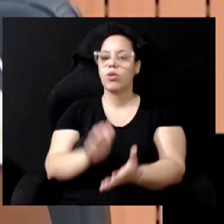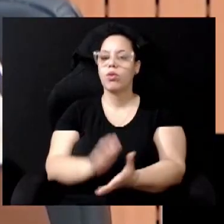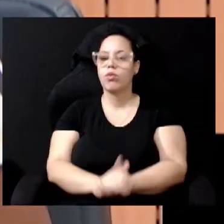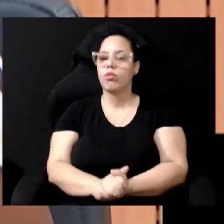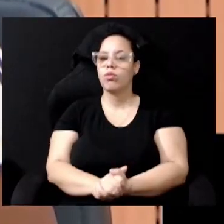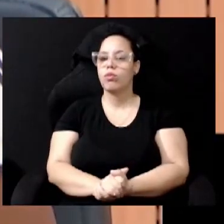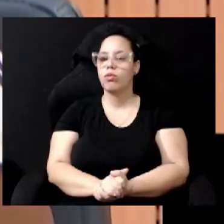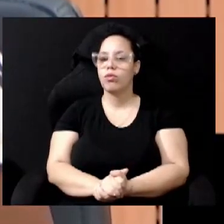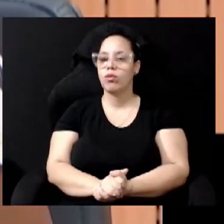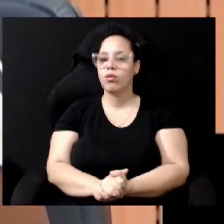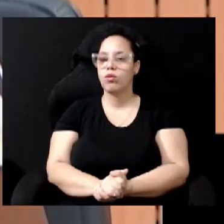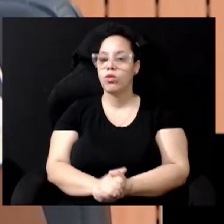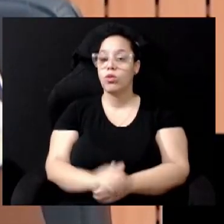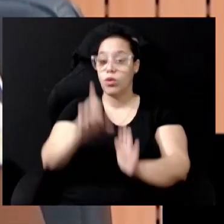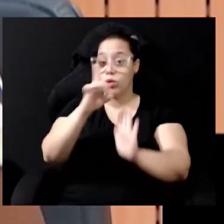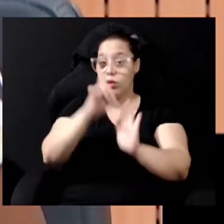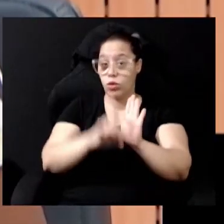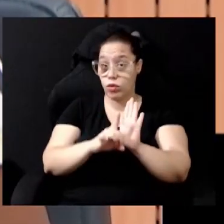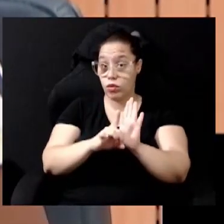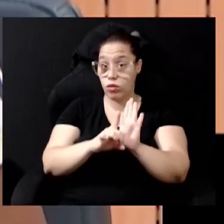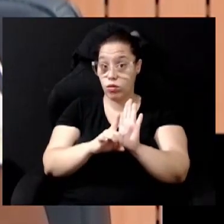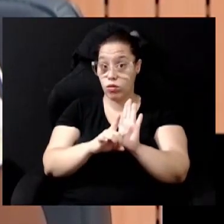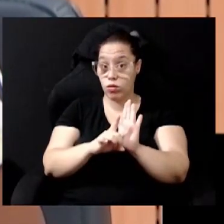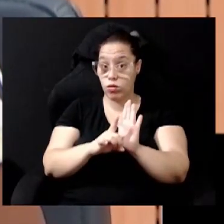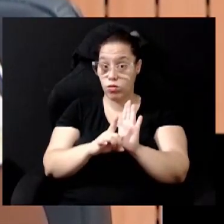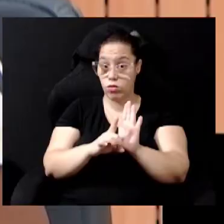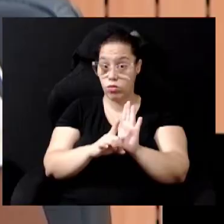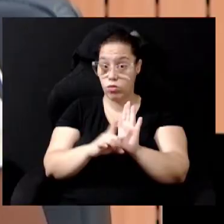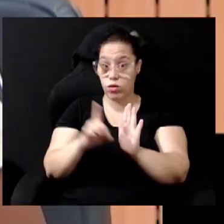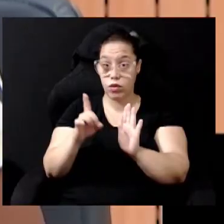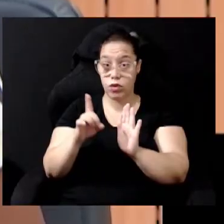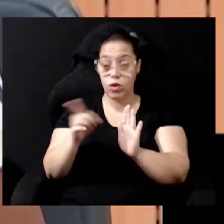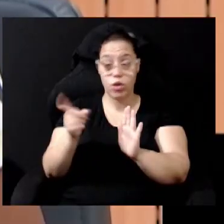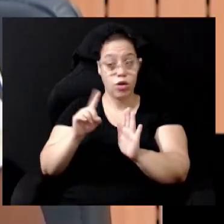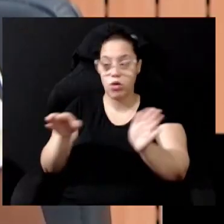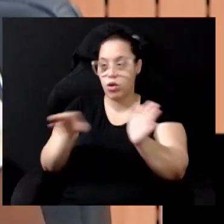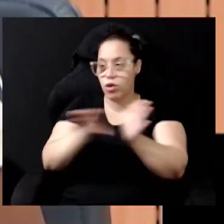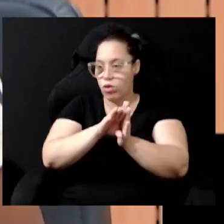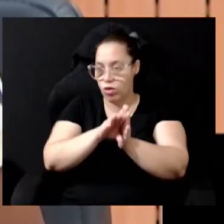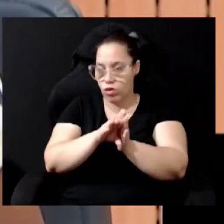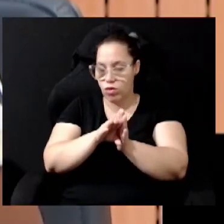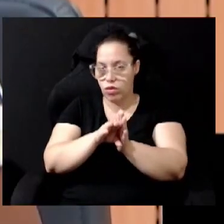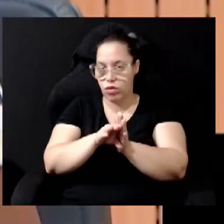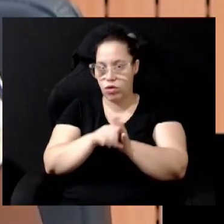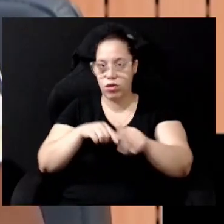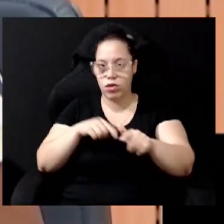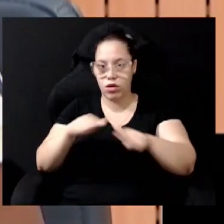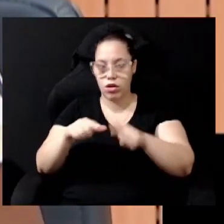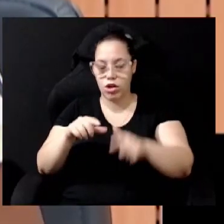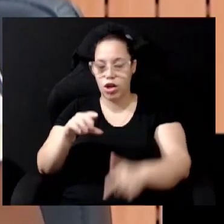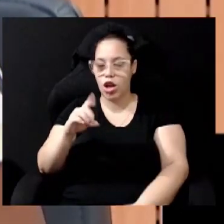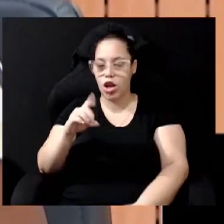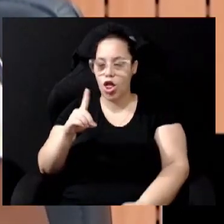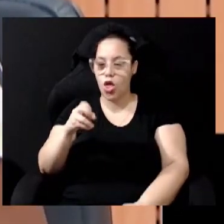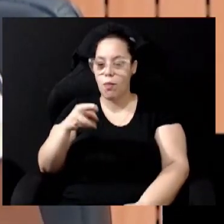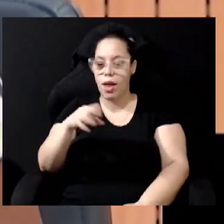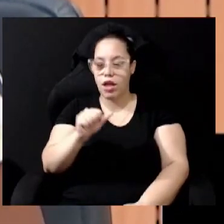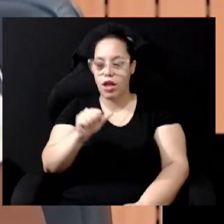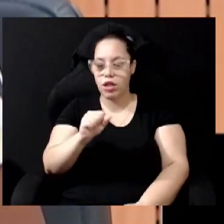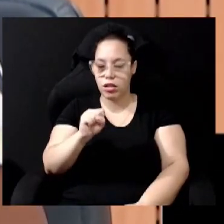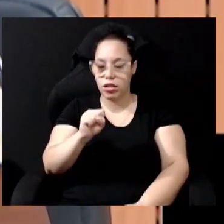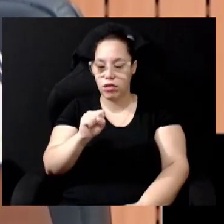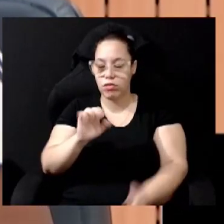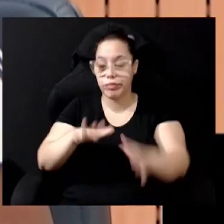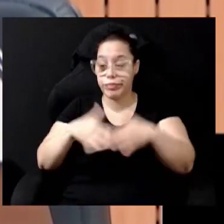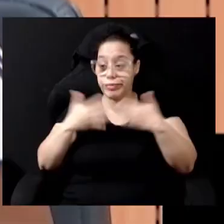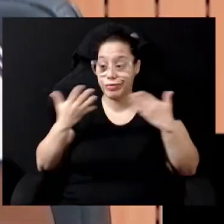dos direitos não iam atingir as trabalhadoras domésticas, e quando as pessoas não